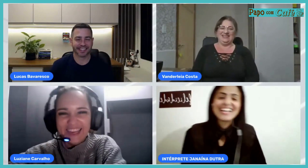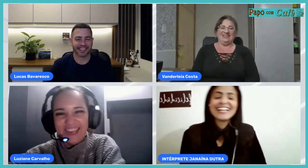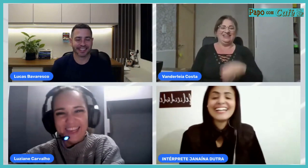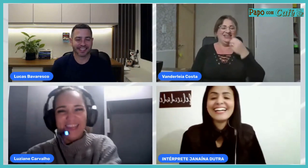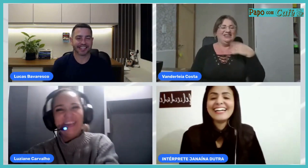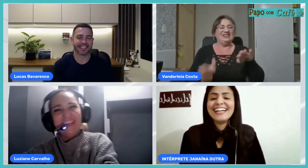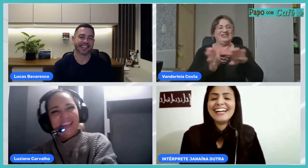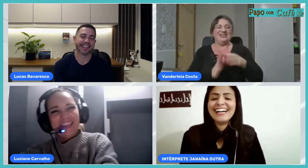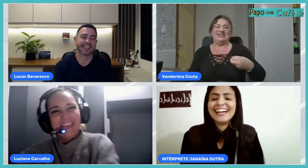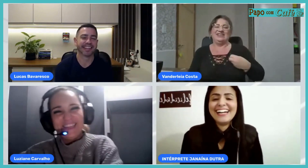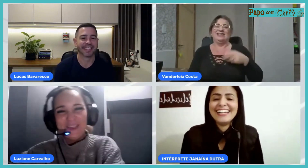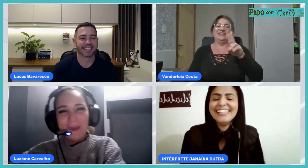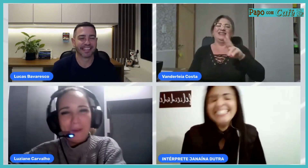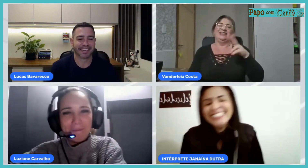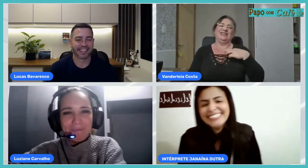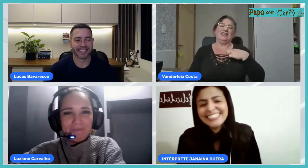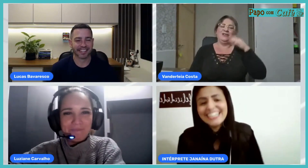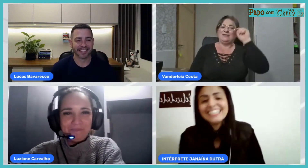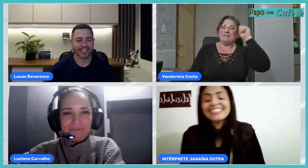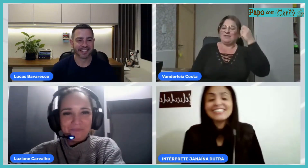tirei.